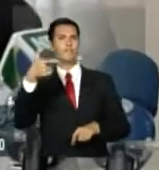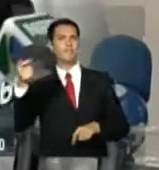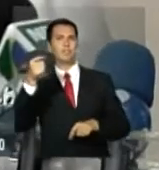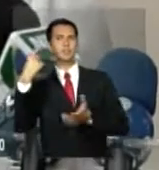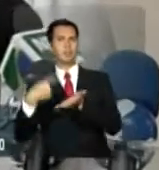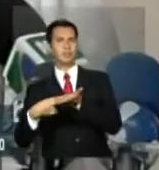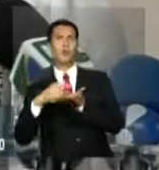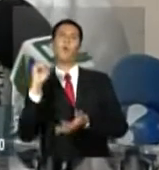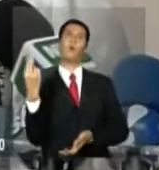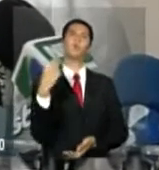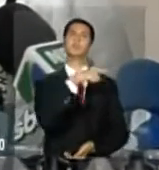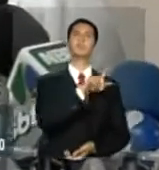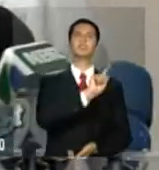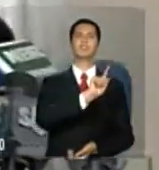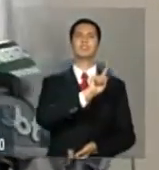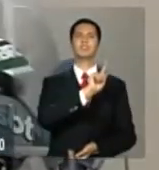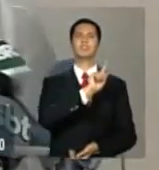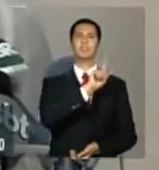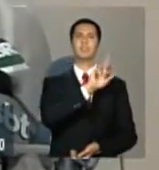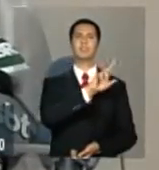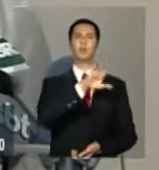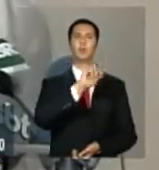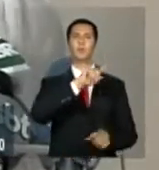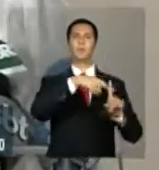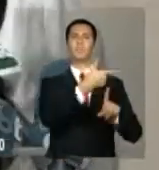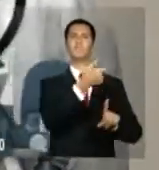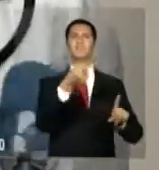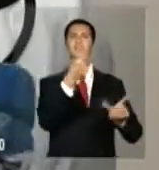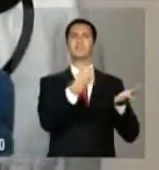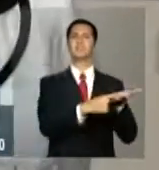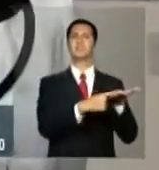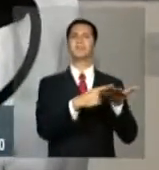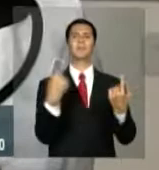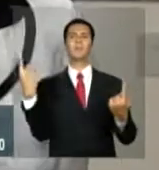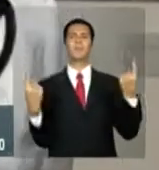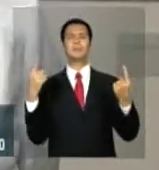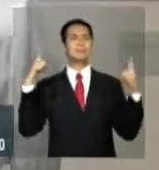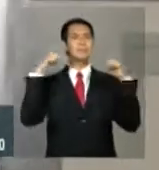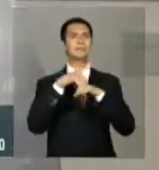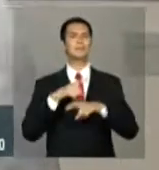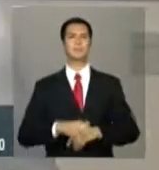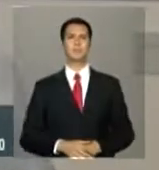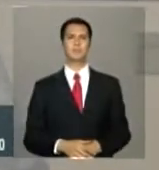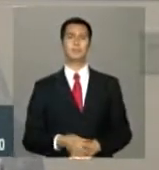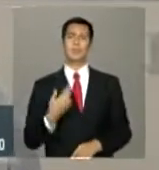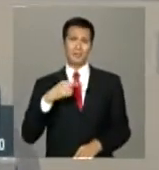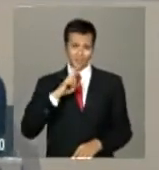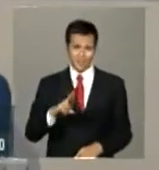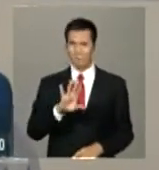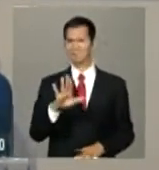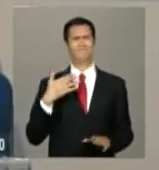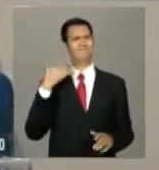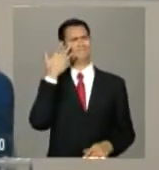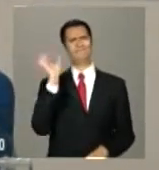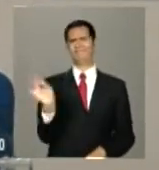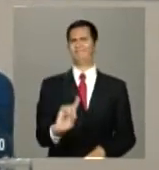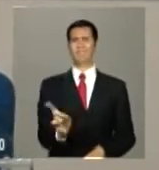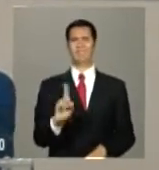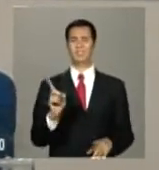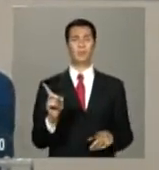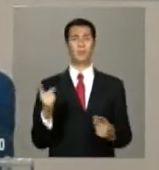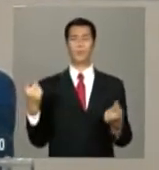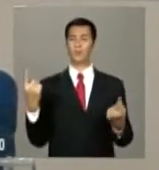Posso falar? Não, espero sei. Que sim. Não sei. Acho que todos são muito difíceis. É sempre difícil